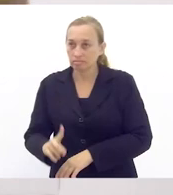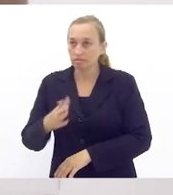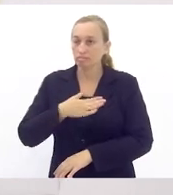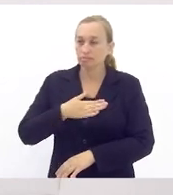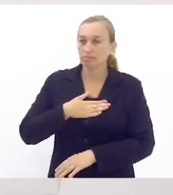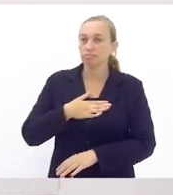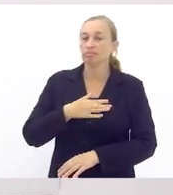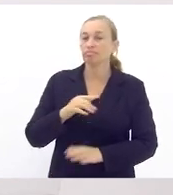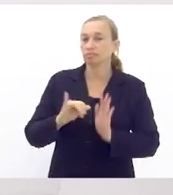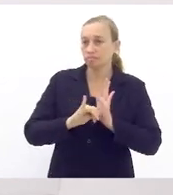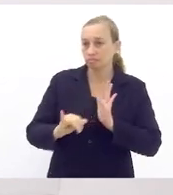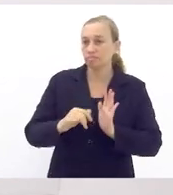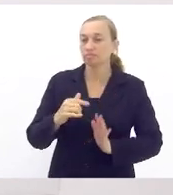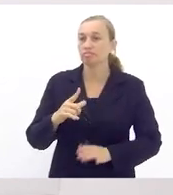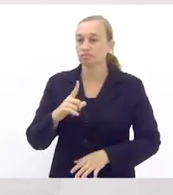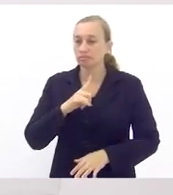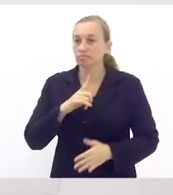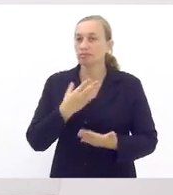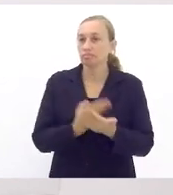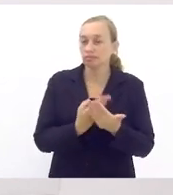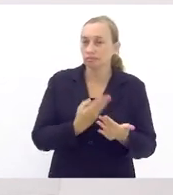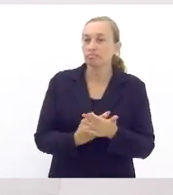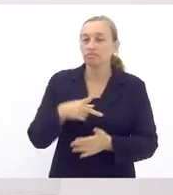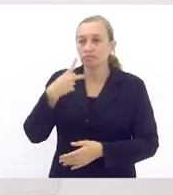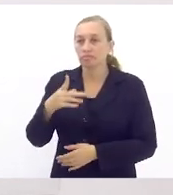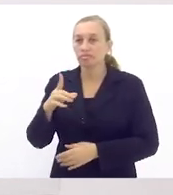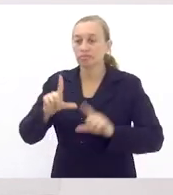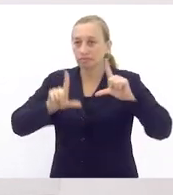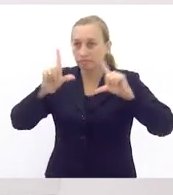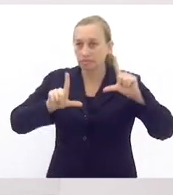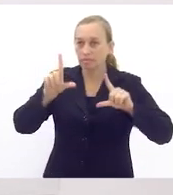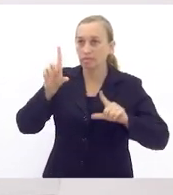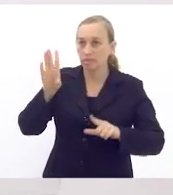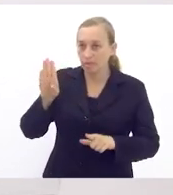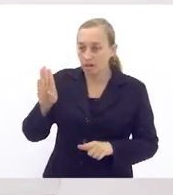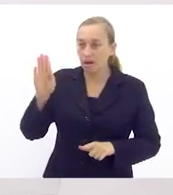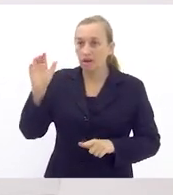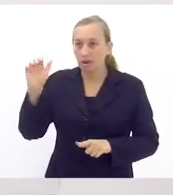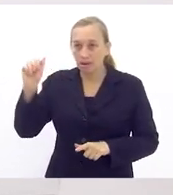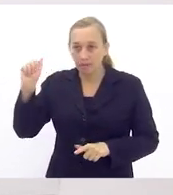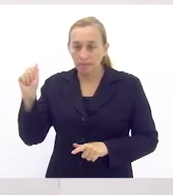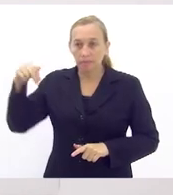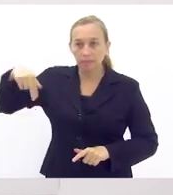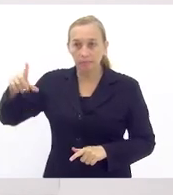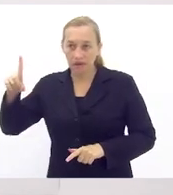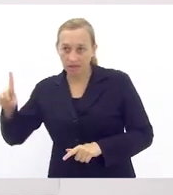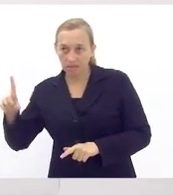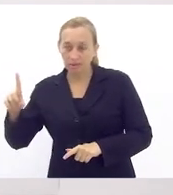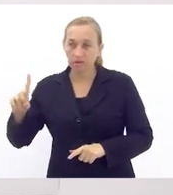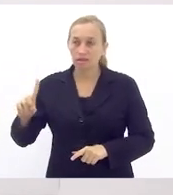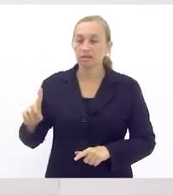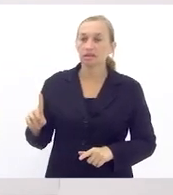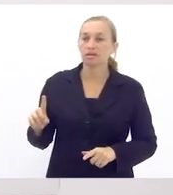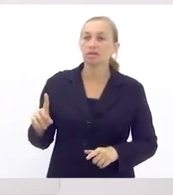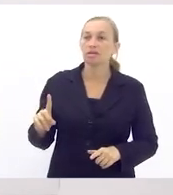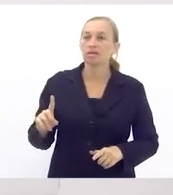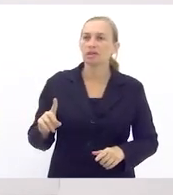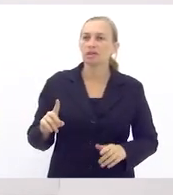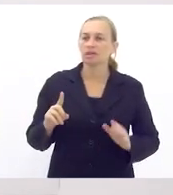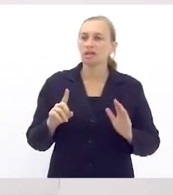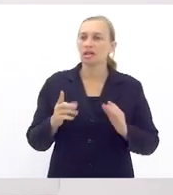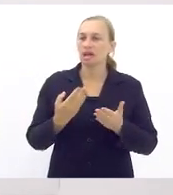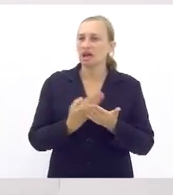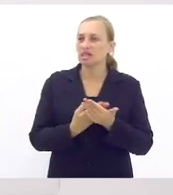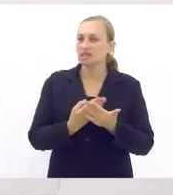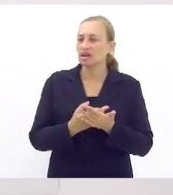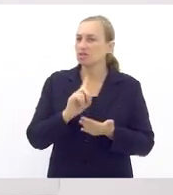vai ter aula e foi falado para Band e para o RJTV uma nota oficial da Faetec que as aulas não